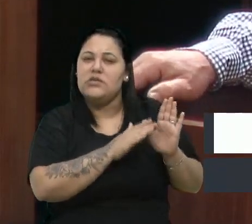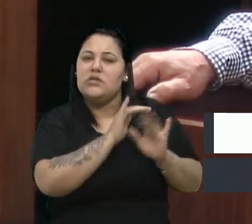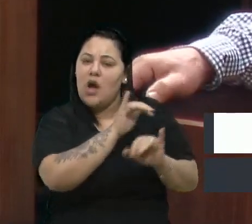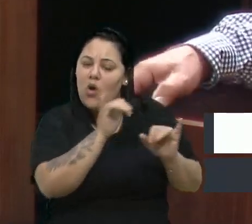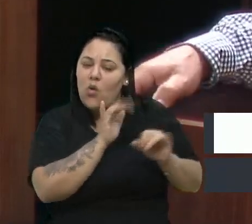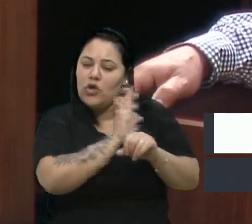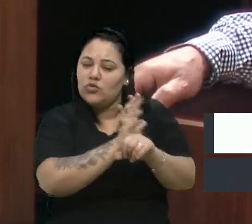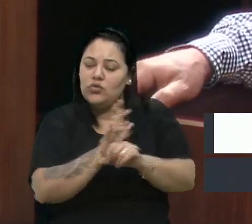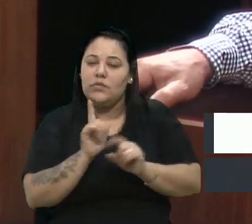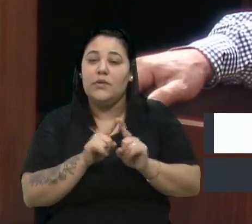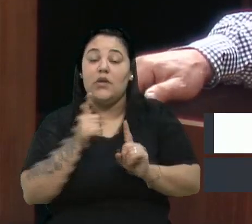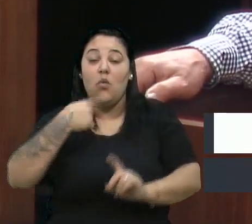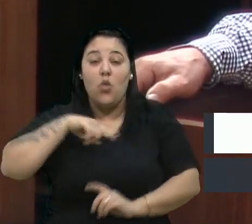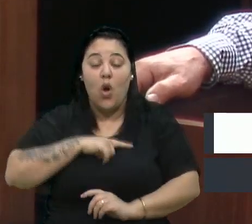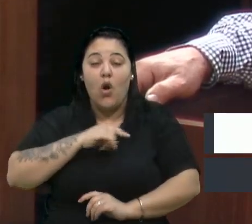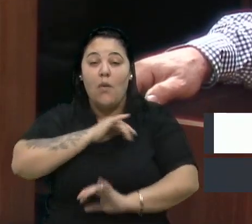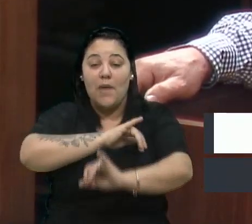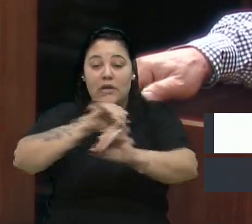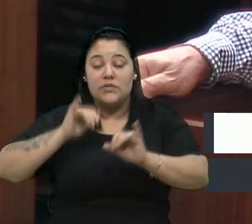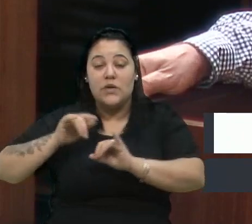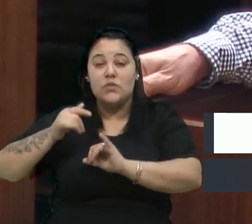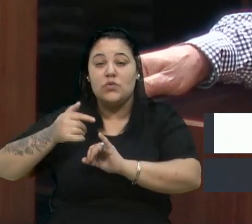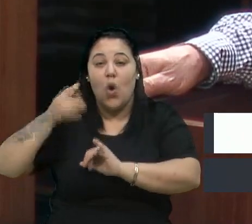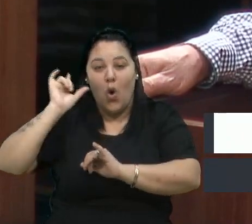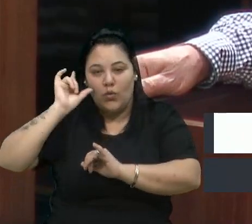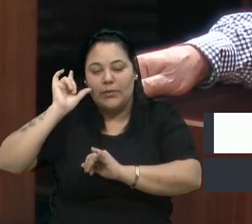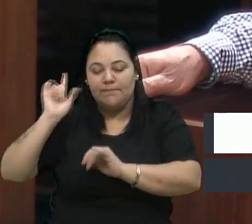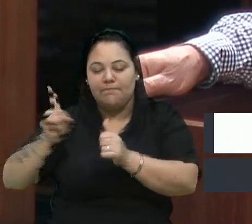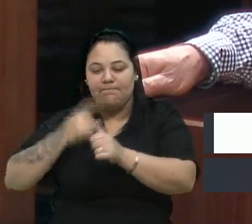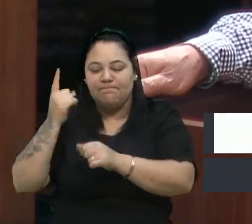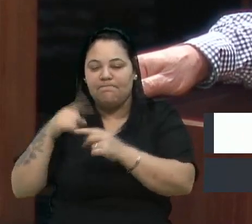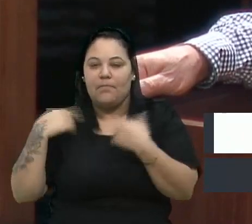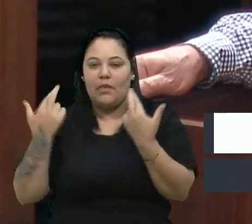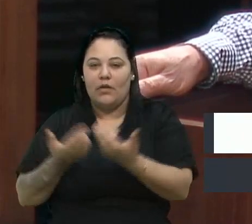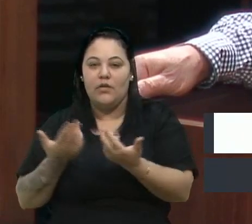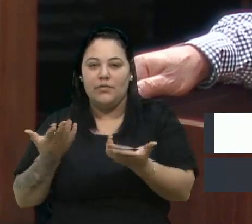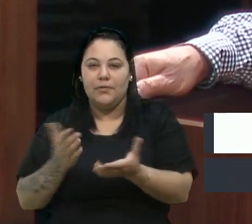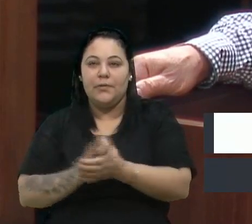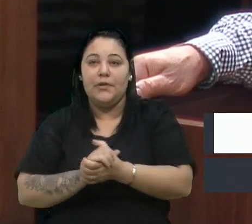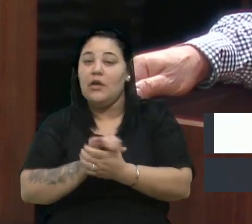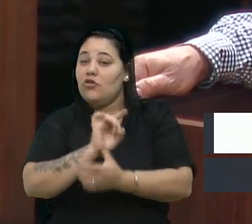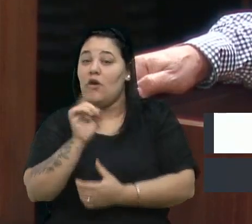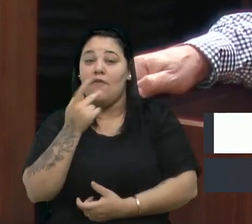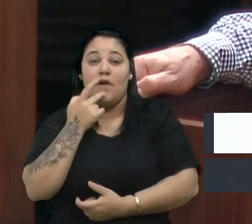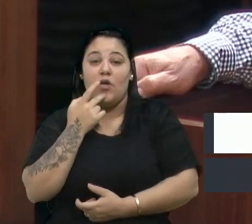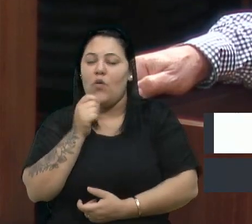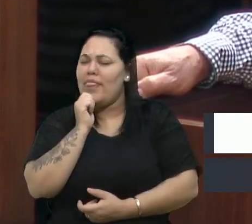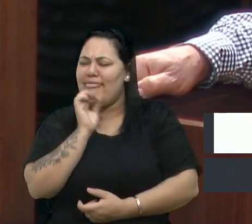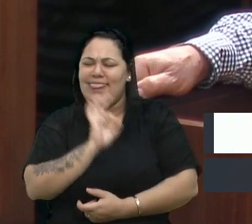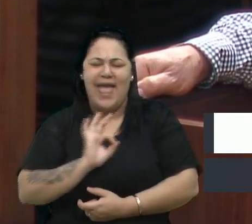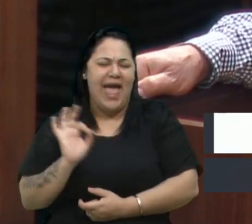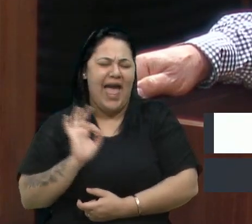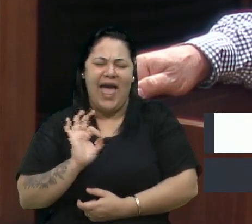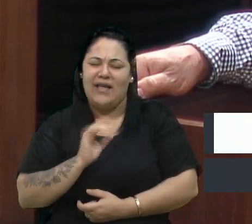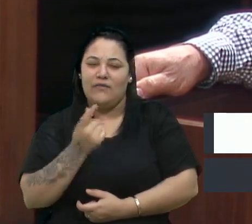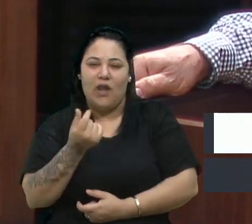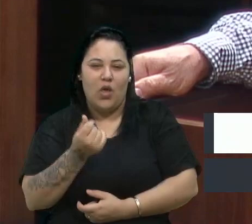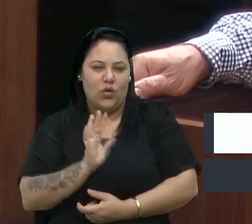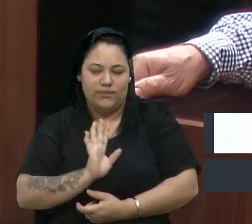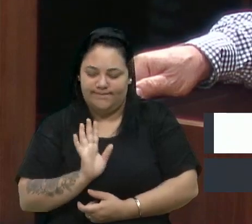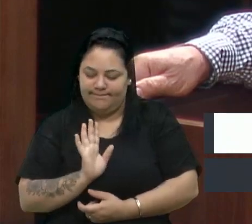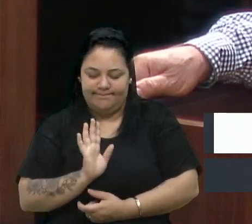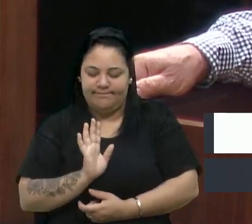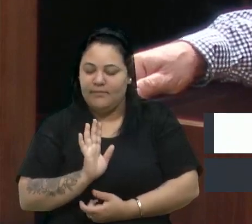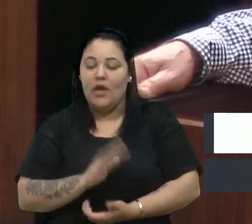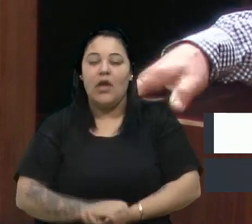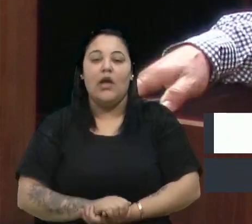Então a gente participou ontem, no primeiro momento, isso. Não se fala em valores ainda, Leandro, não se sabe ainda.